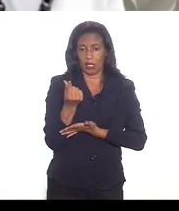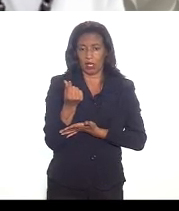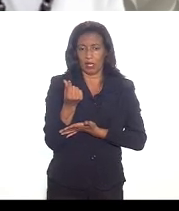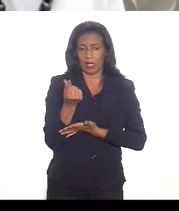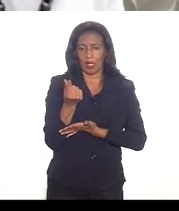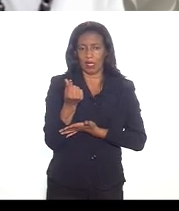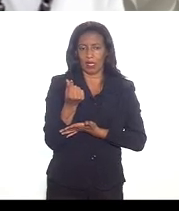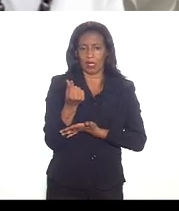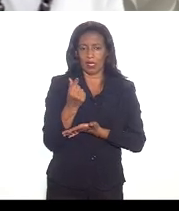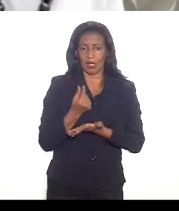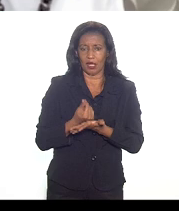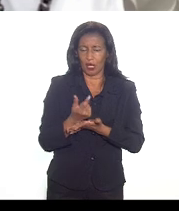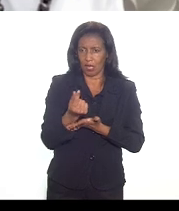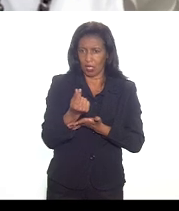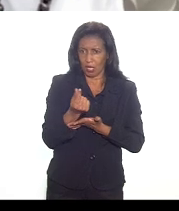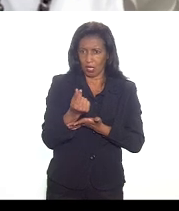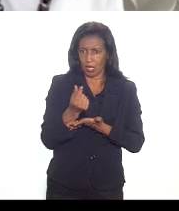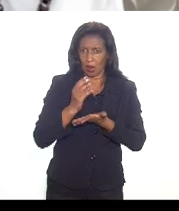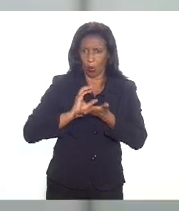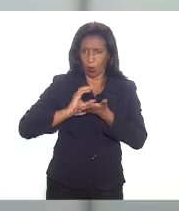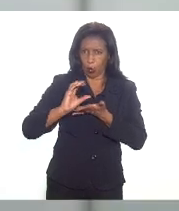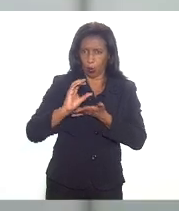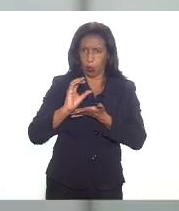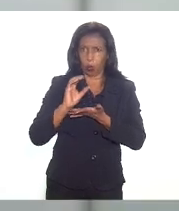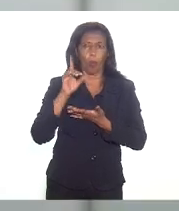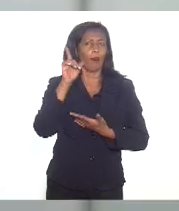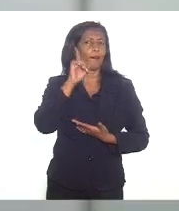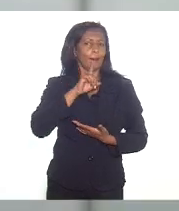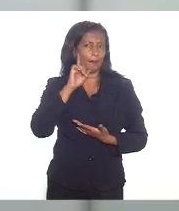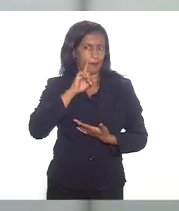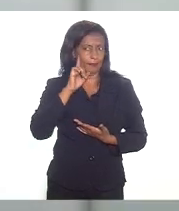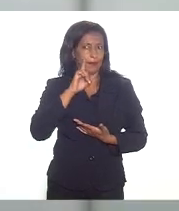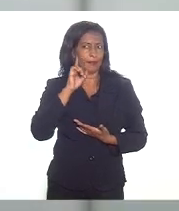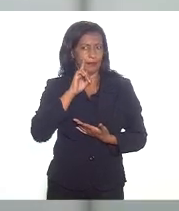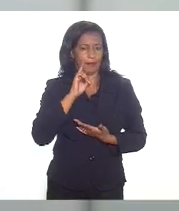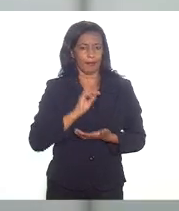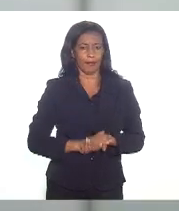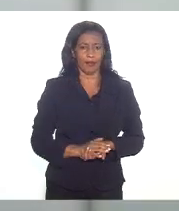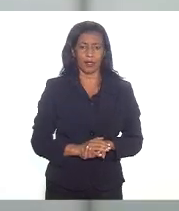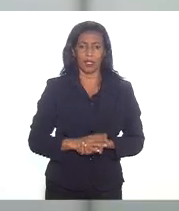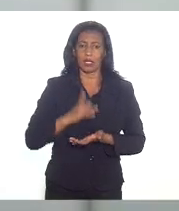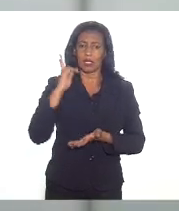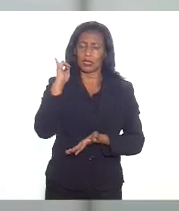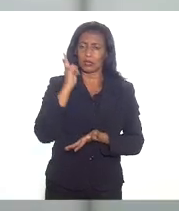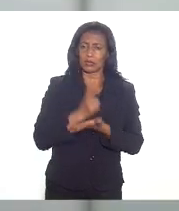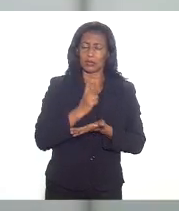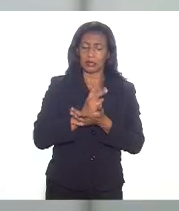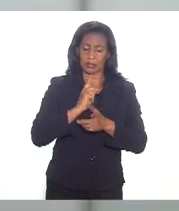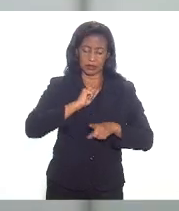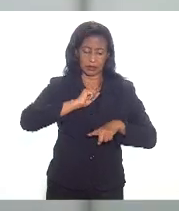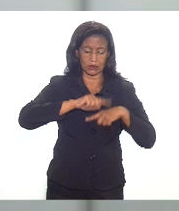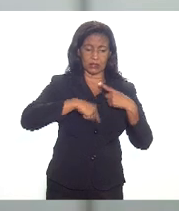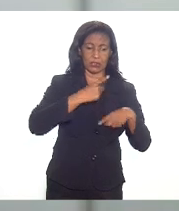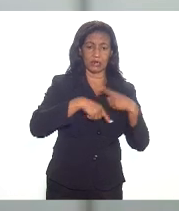emitir letra do Tesouro americano e, ato contínuo, um pouco